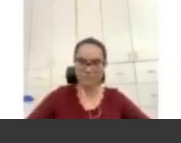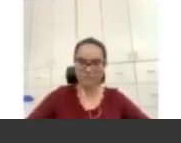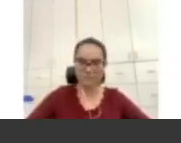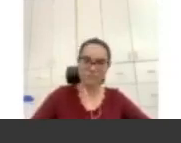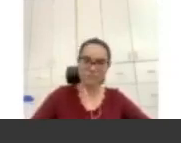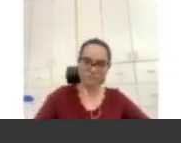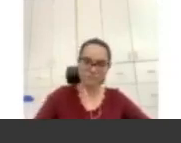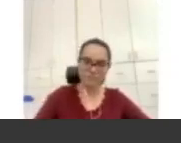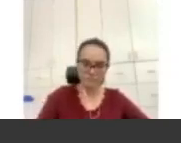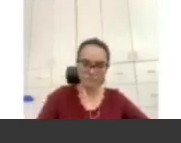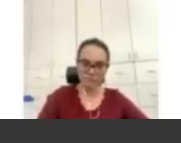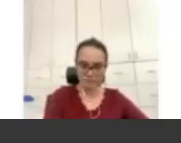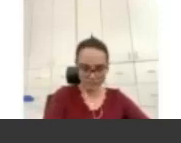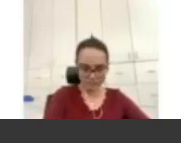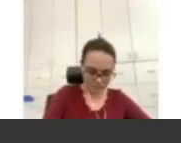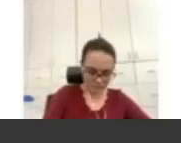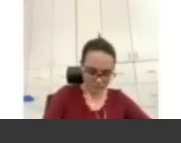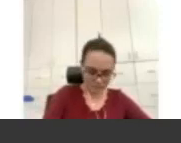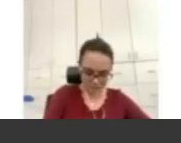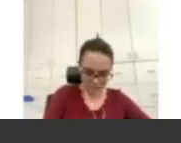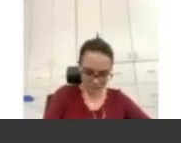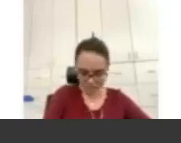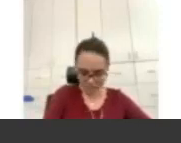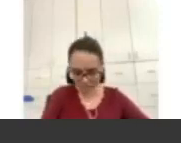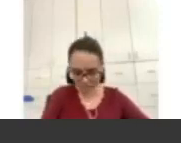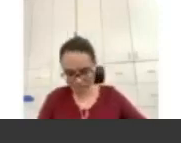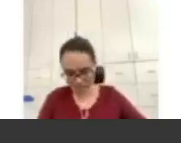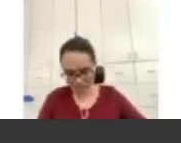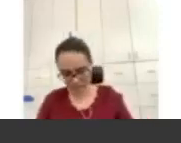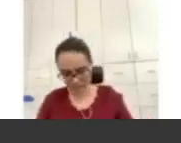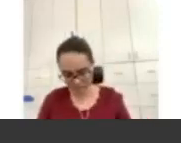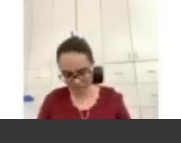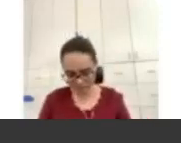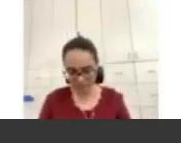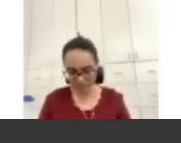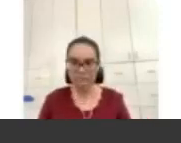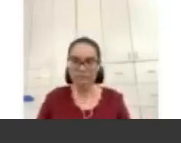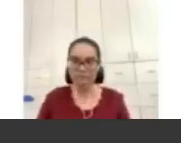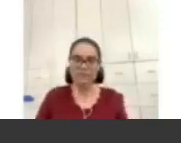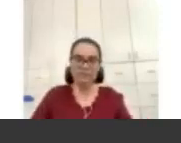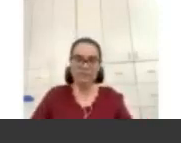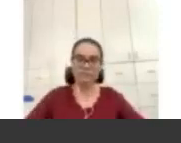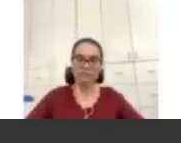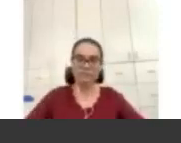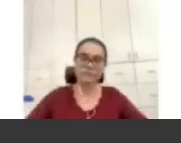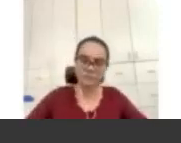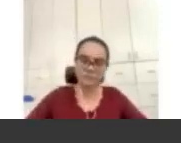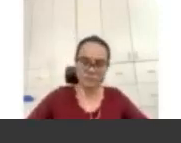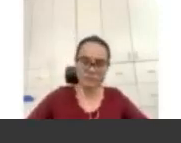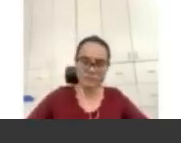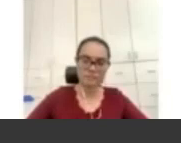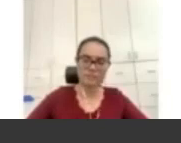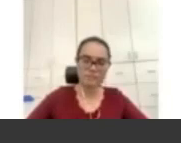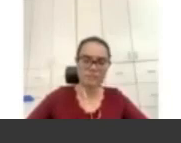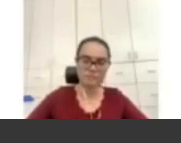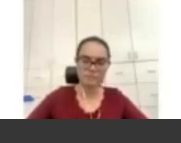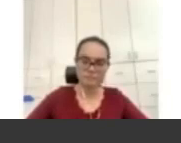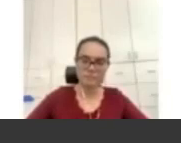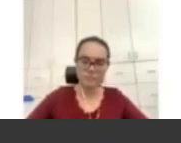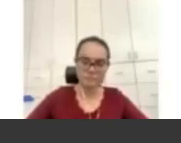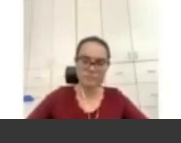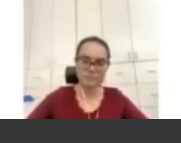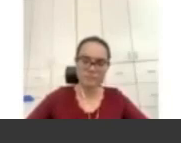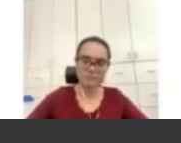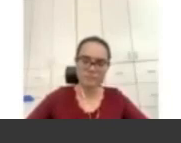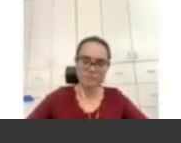né? E a ideia desse PAC é justamente que esse profissional tenha essa informação ali, concisa, e que ele consiga consultar e falar, não, eu preciso fazer um escalonamento